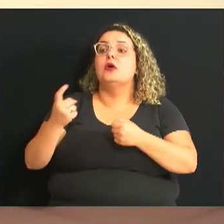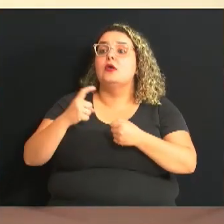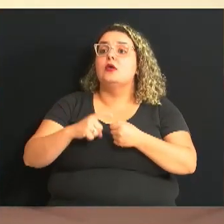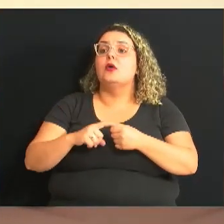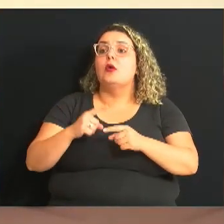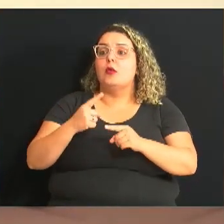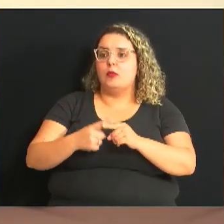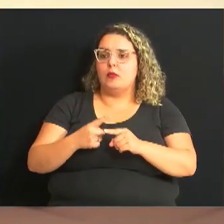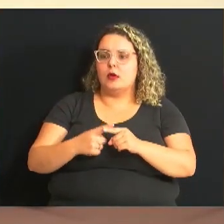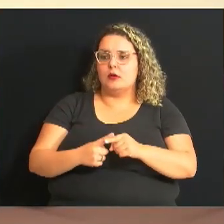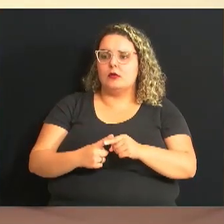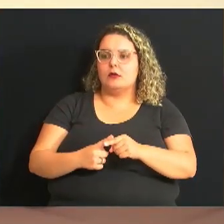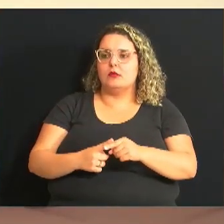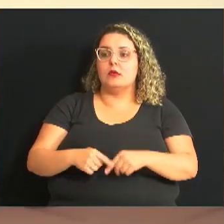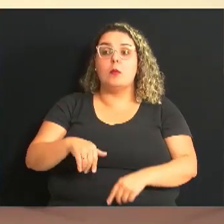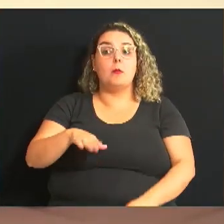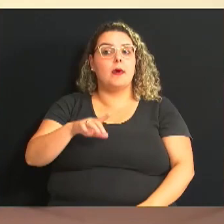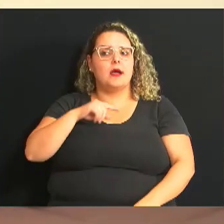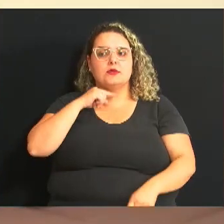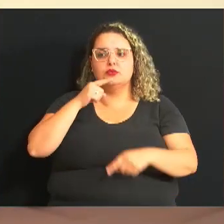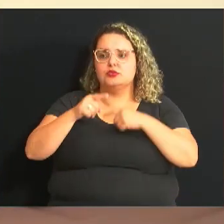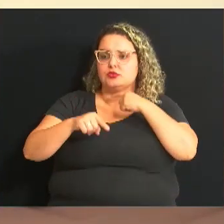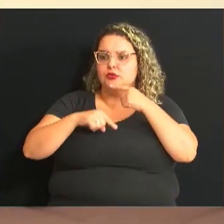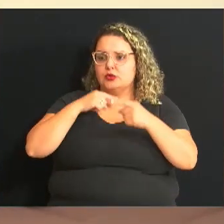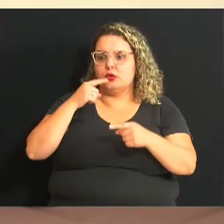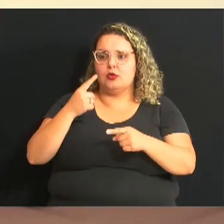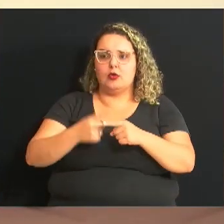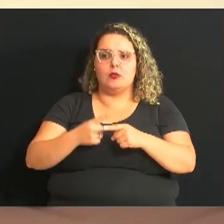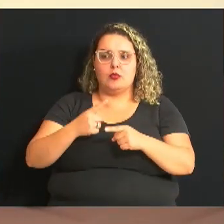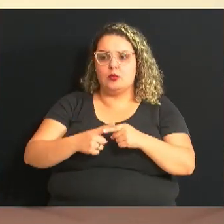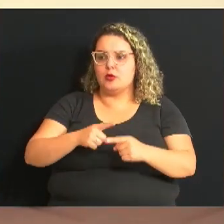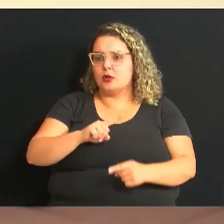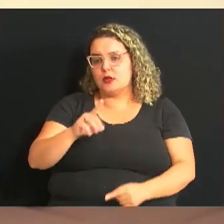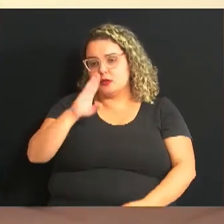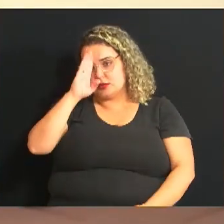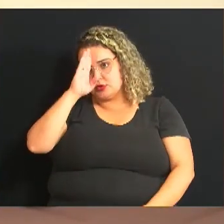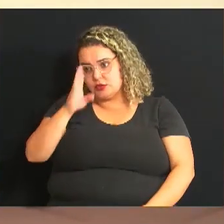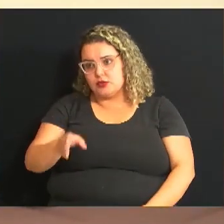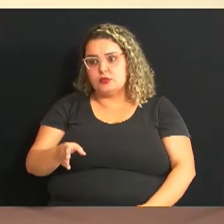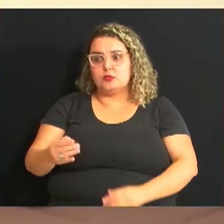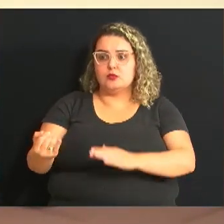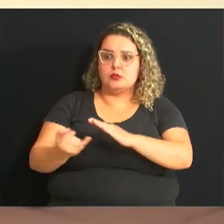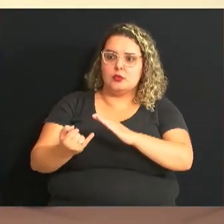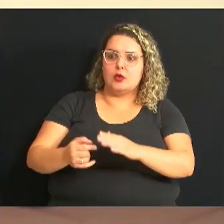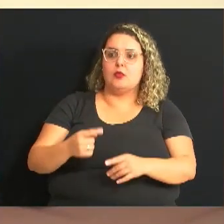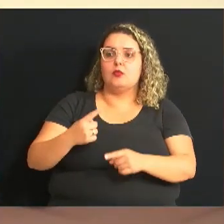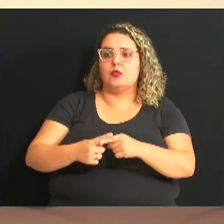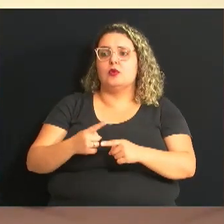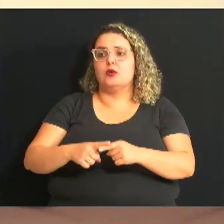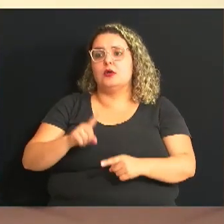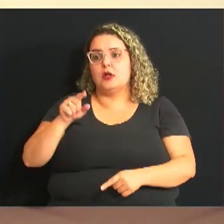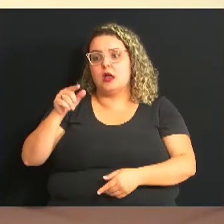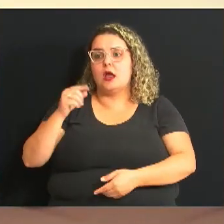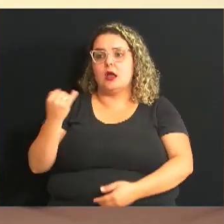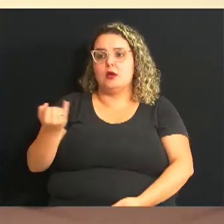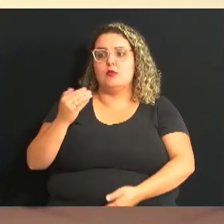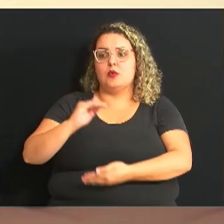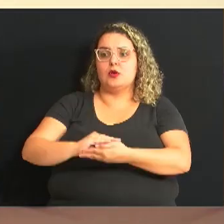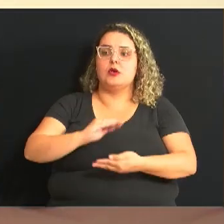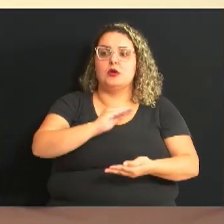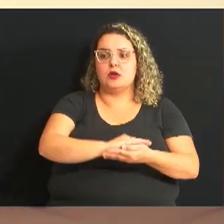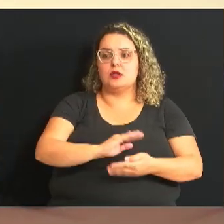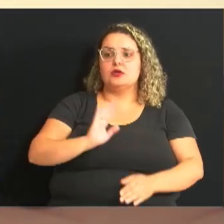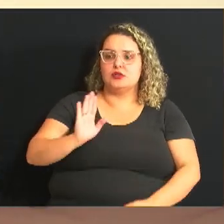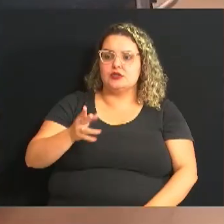porque eu tenho mais dúvidas. Por que eu não posso fazer direto para uma instituição? Porque é importante para o fundo, mas daqui a pouco a gente fala um pouquinho, porque